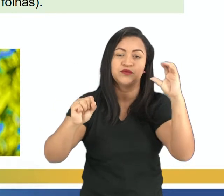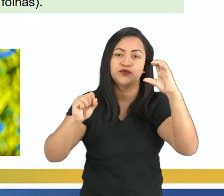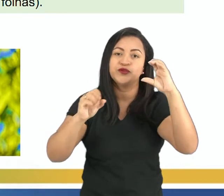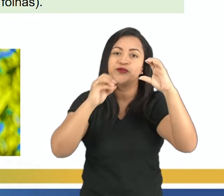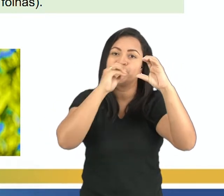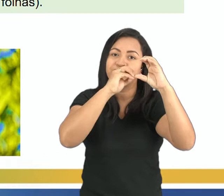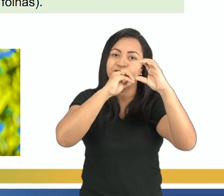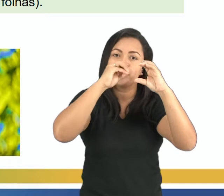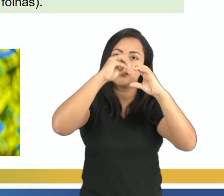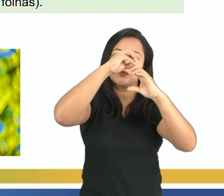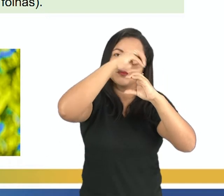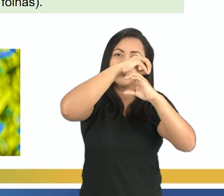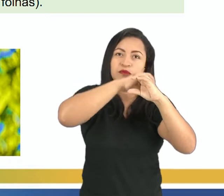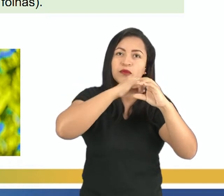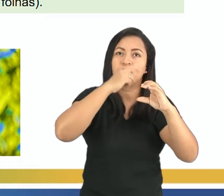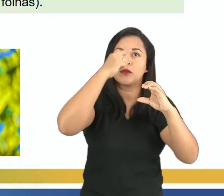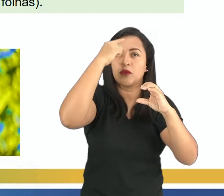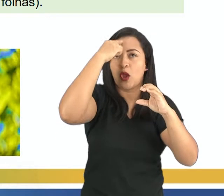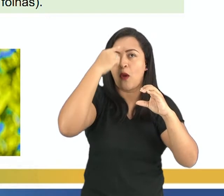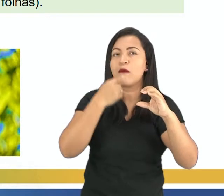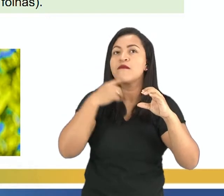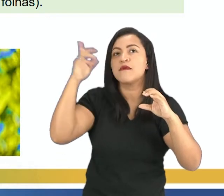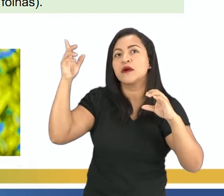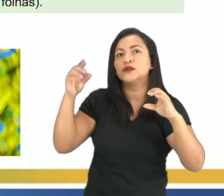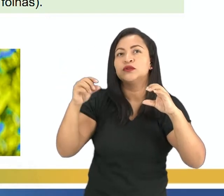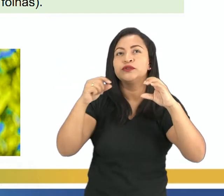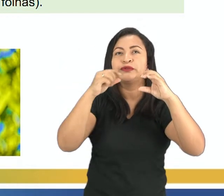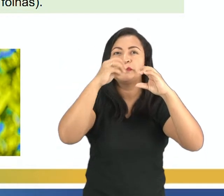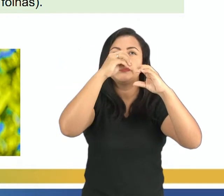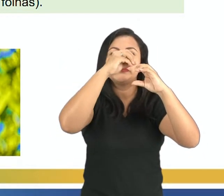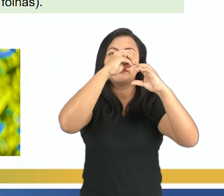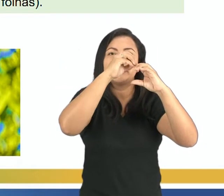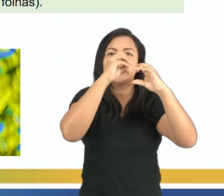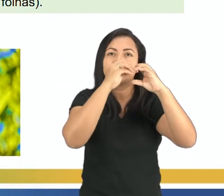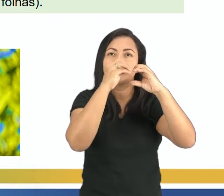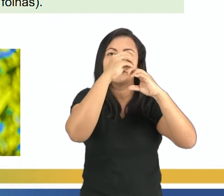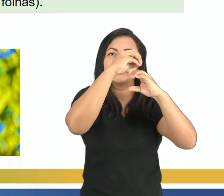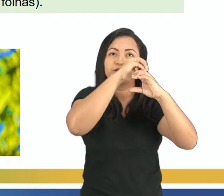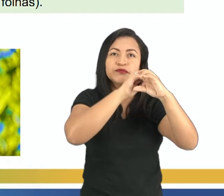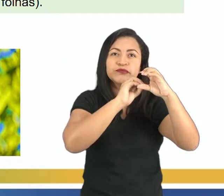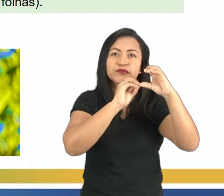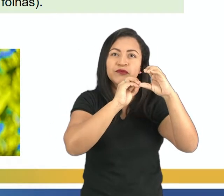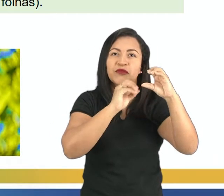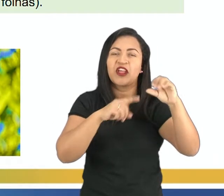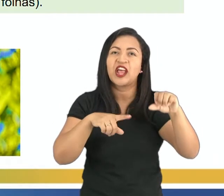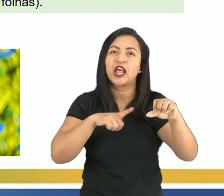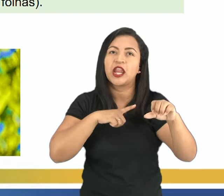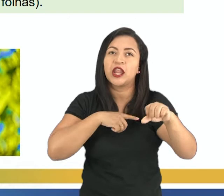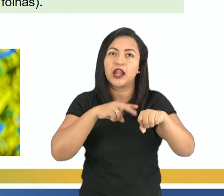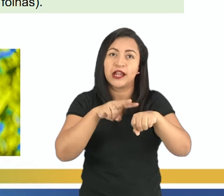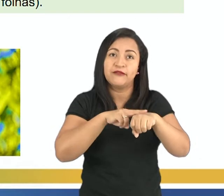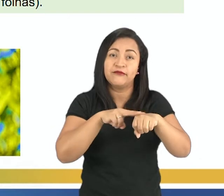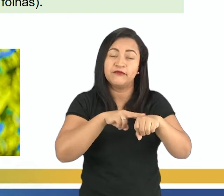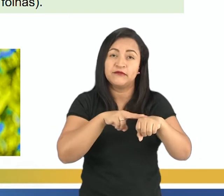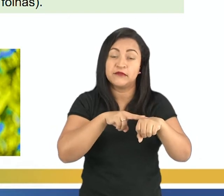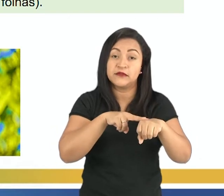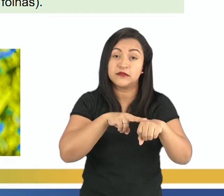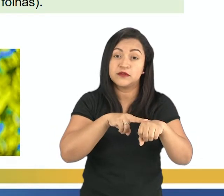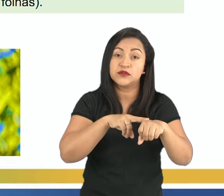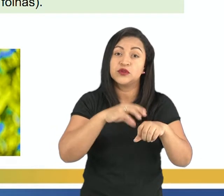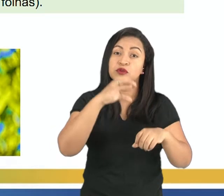uma folha que chega numa parte mais microscópica, onde a gente tem essa organela esverdeada, que nós chamamos